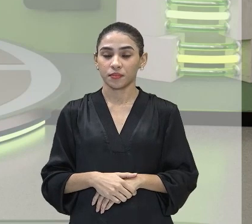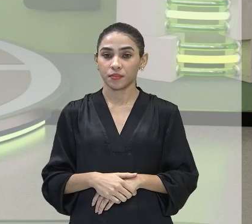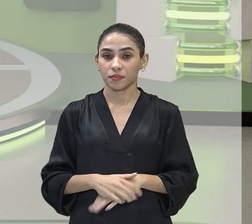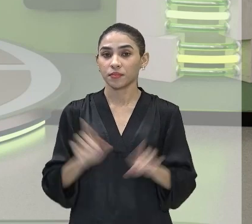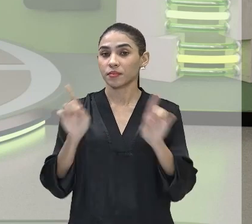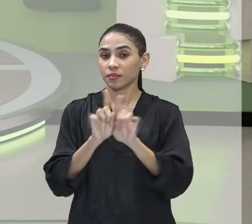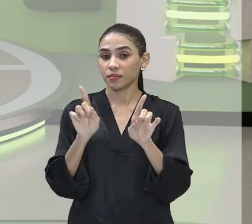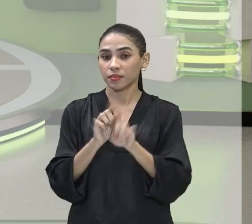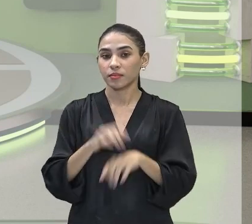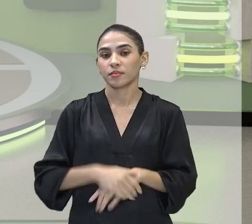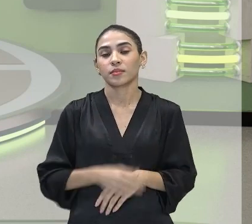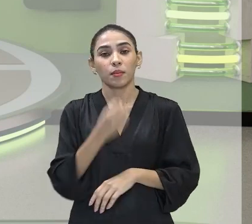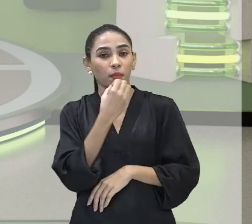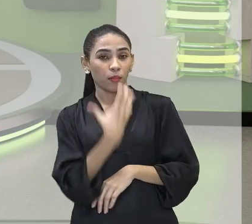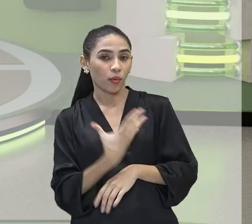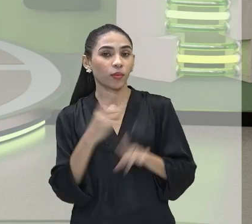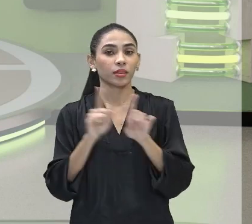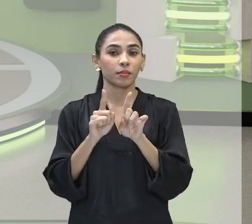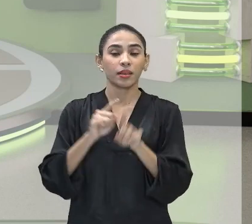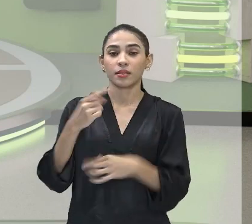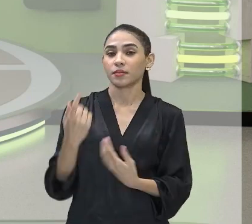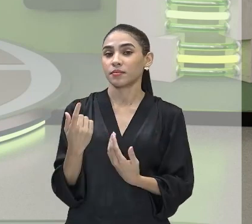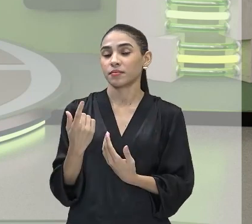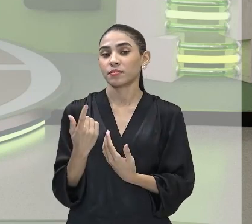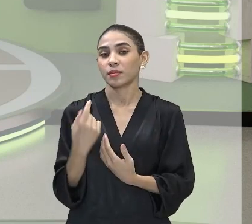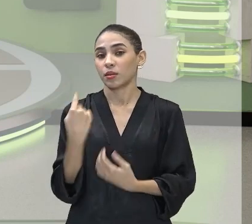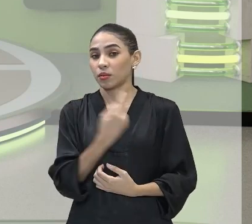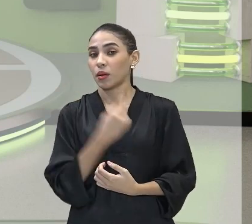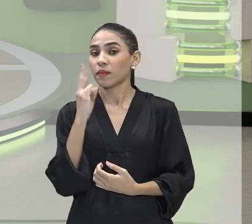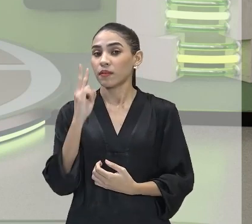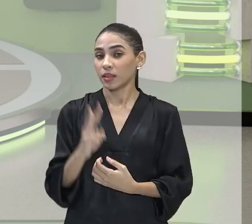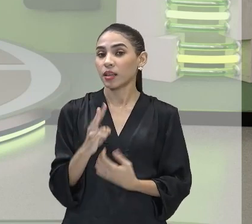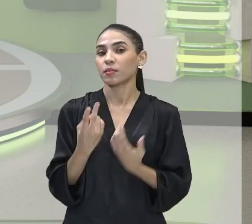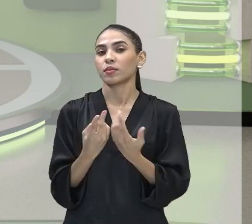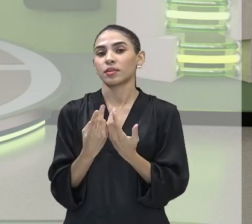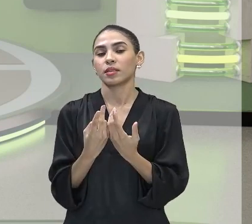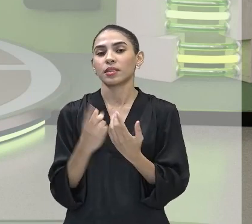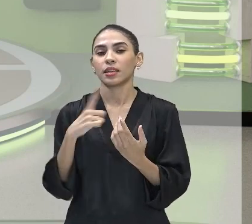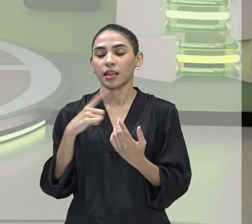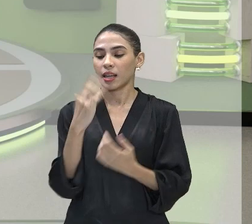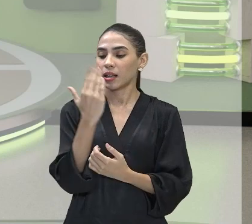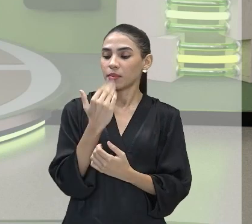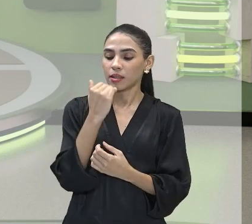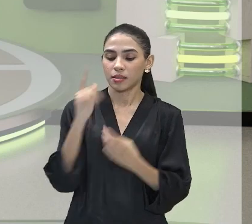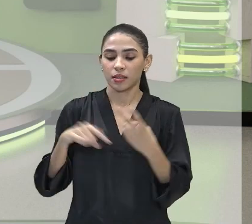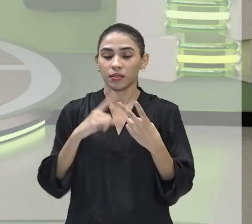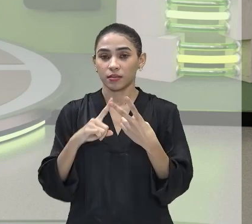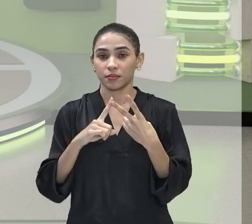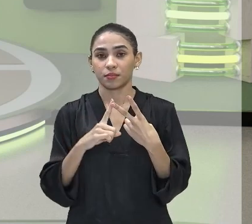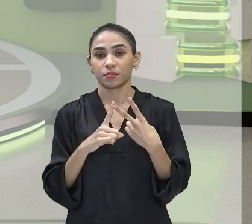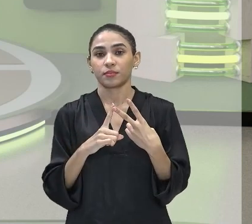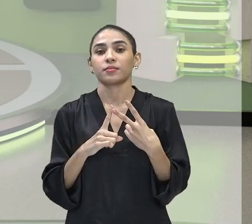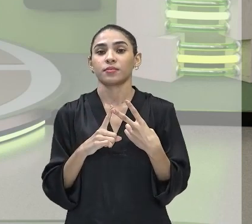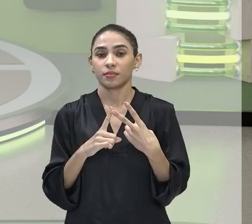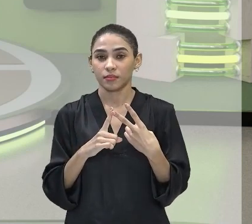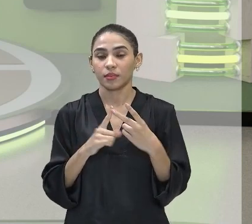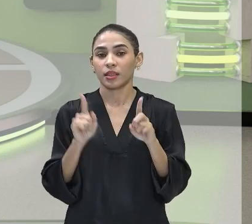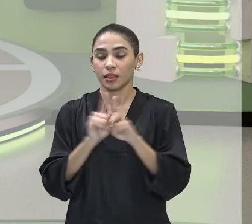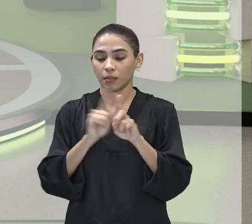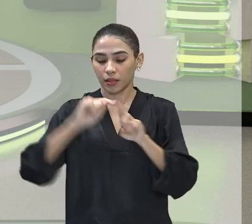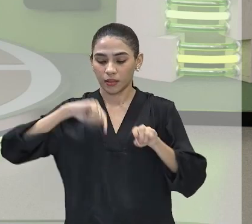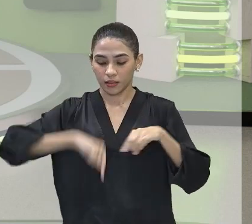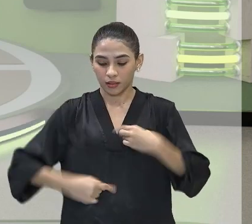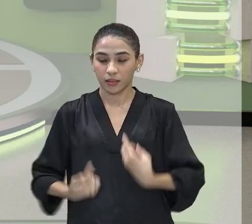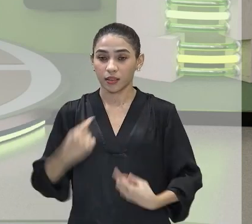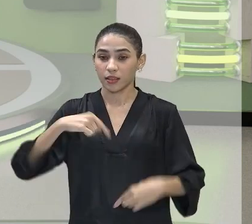falamos do lado bom das bactérias observamos que ela está presente na alimentação observamos que ela está presente no nosso organismo e que